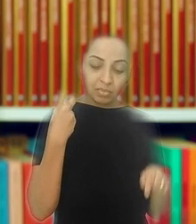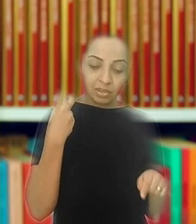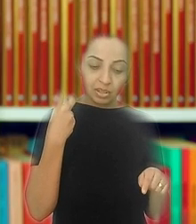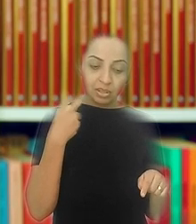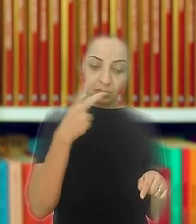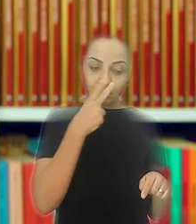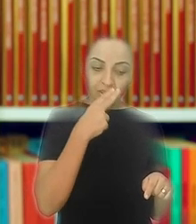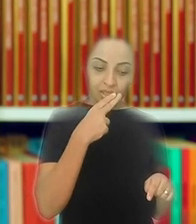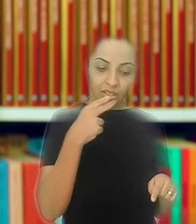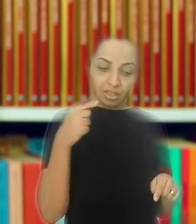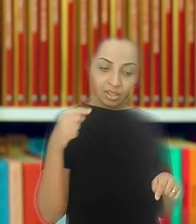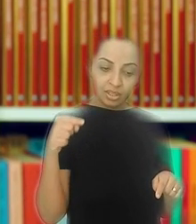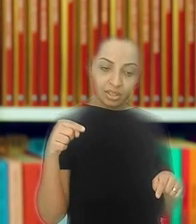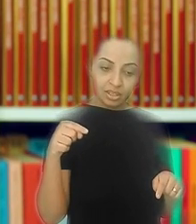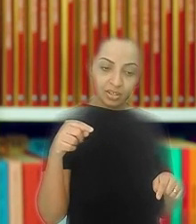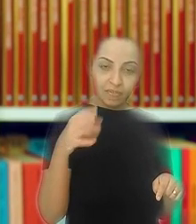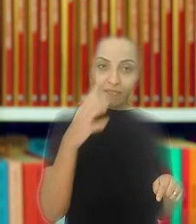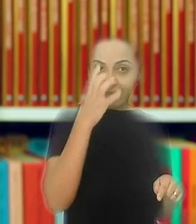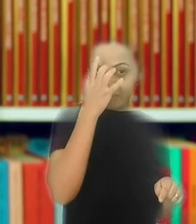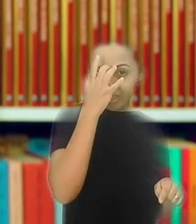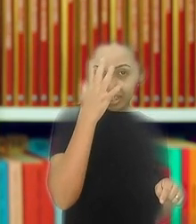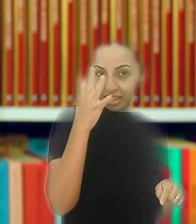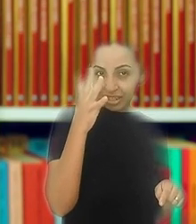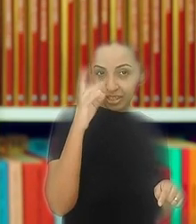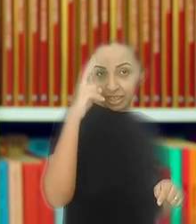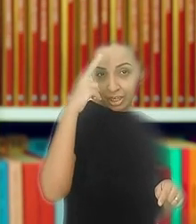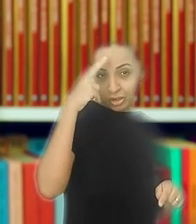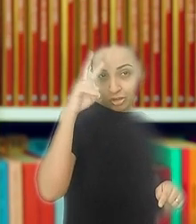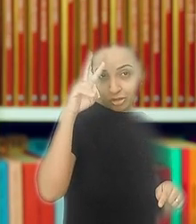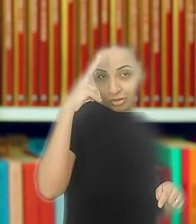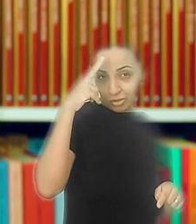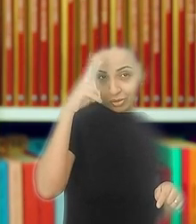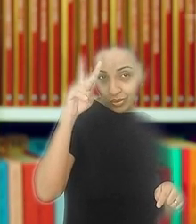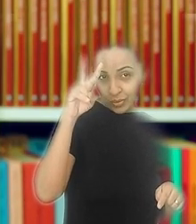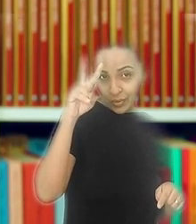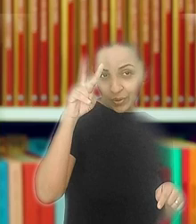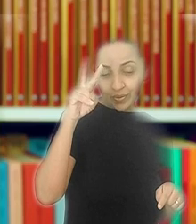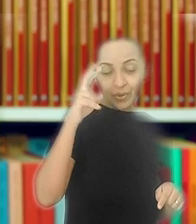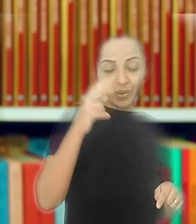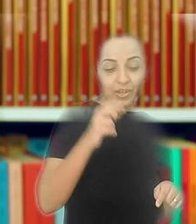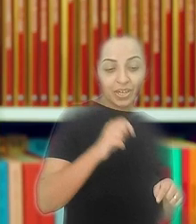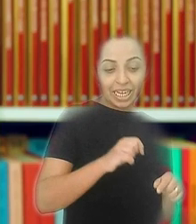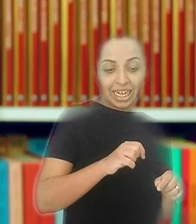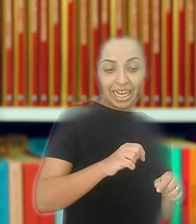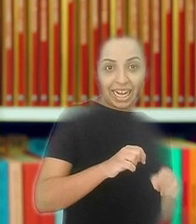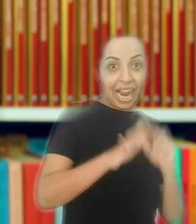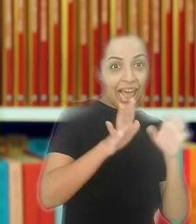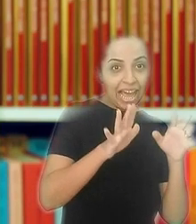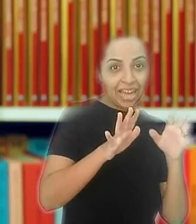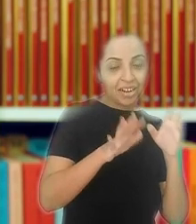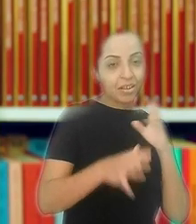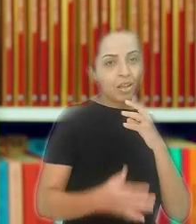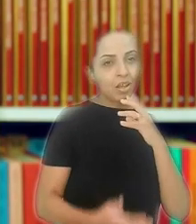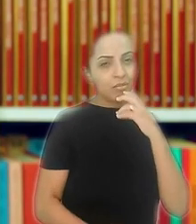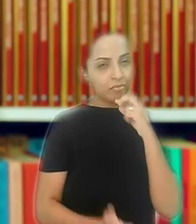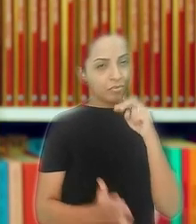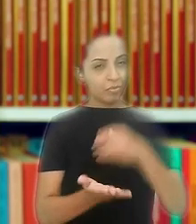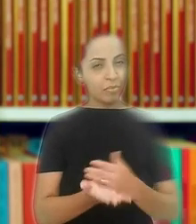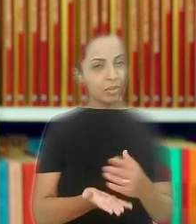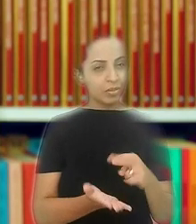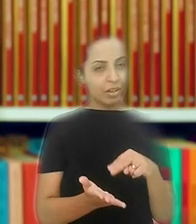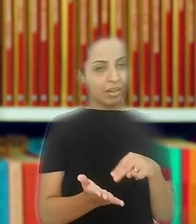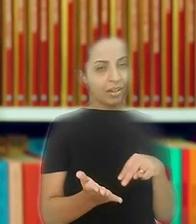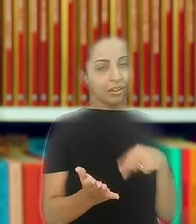numa armadilha aqui para facilitar a história infelizmente eles não fizeram isso quando eu comecei